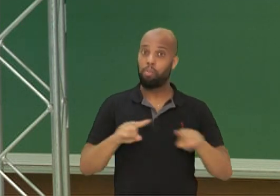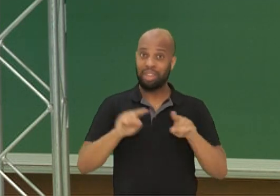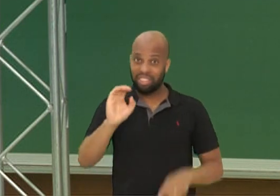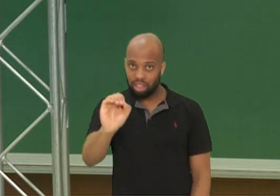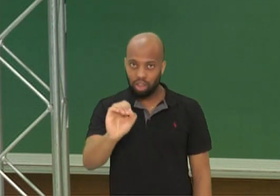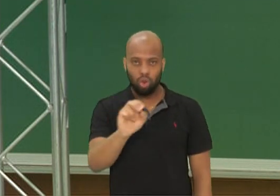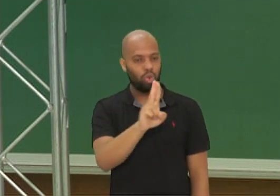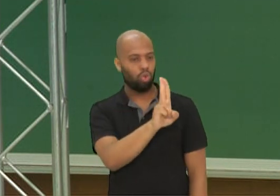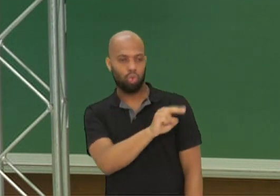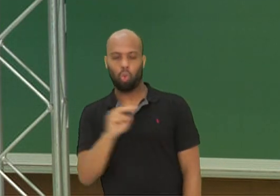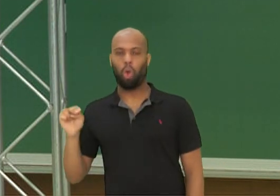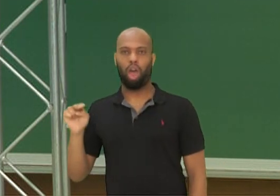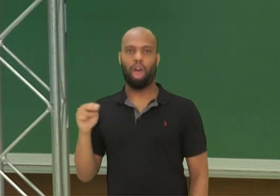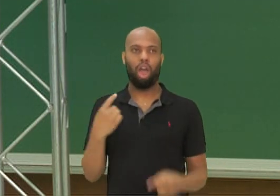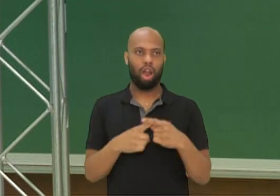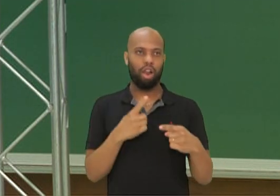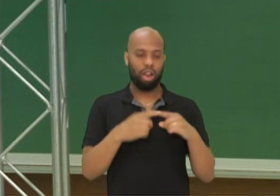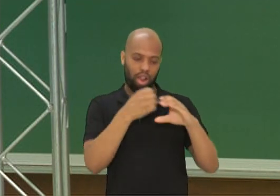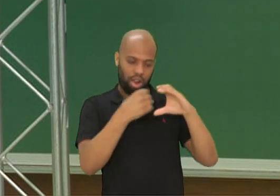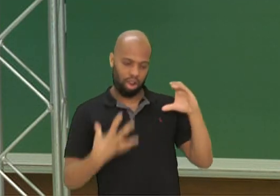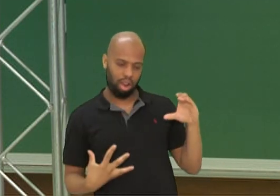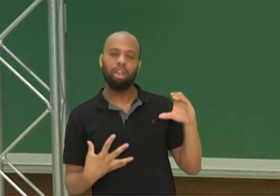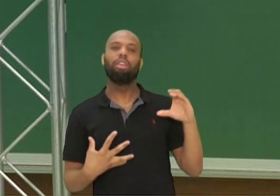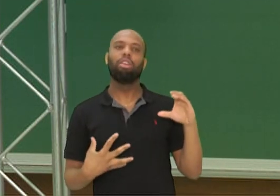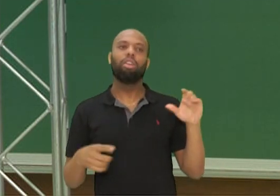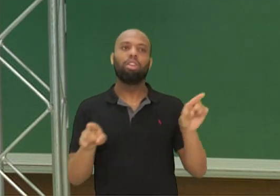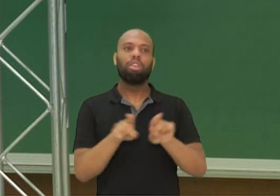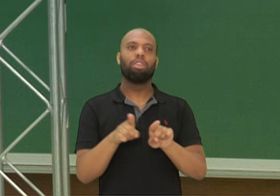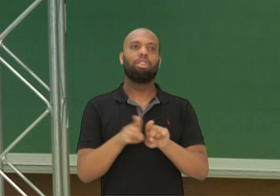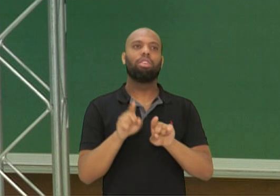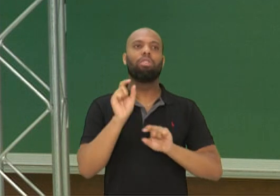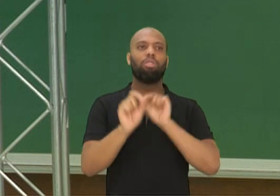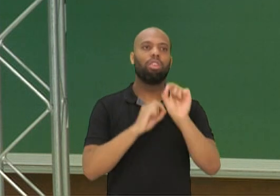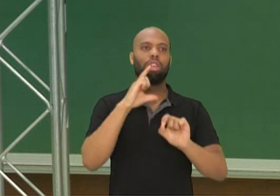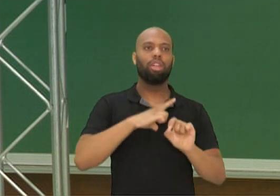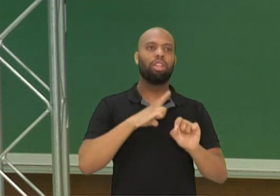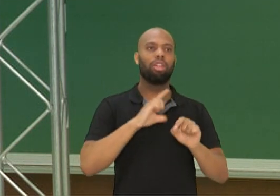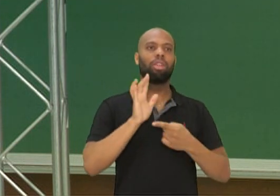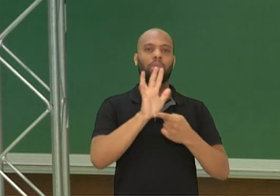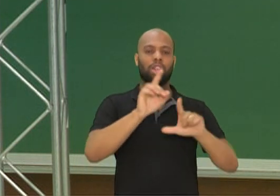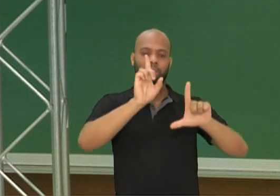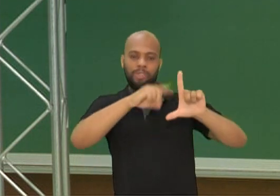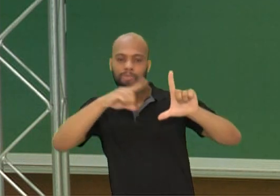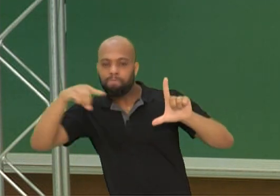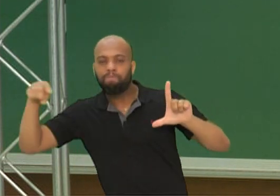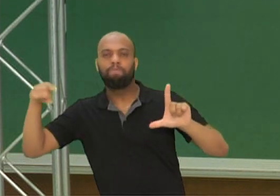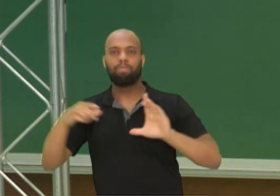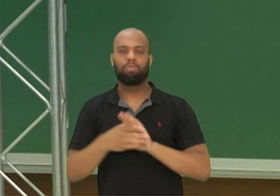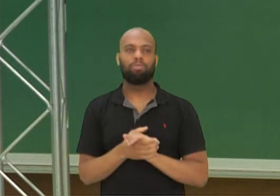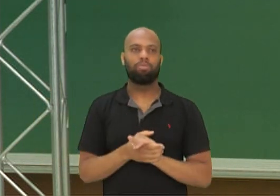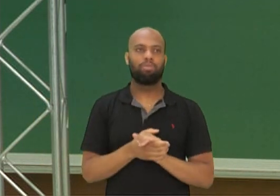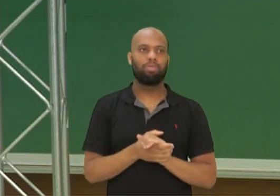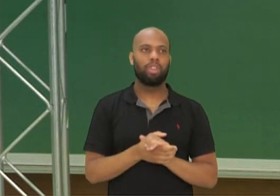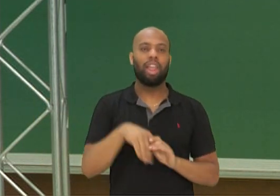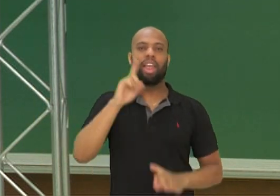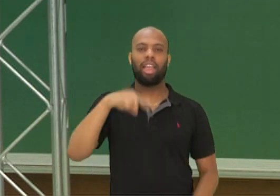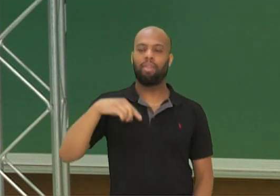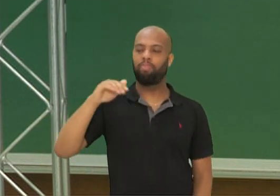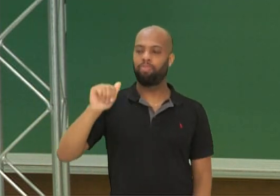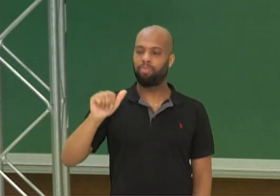vai ser zero. Tanto que a característica é de uma descrição gráfica de uma